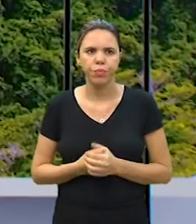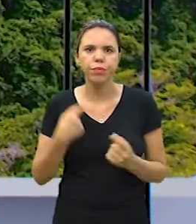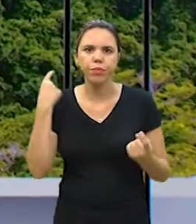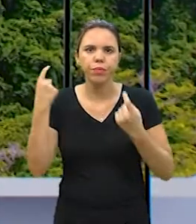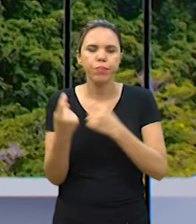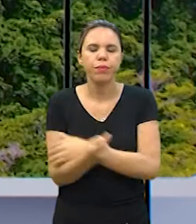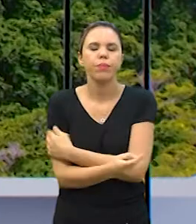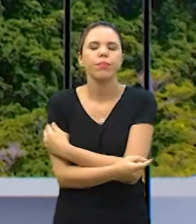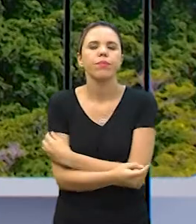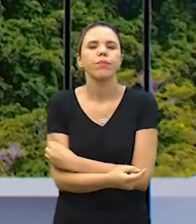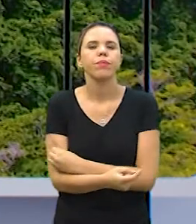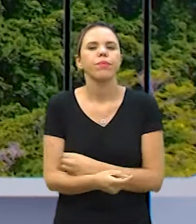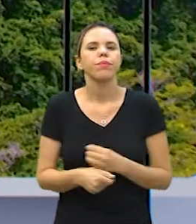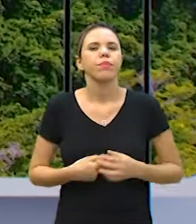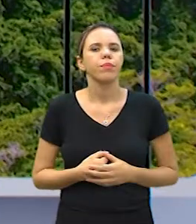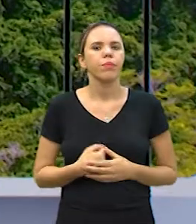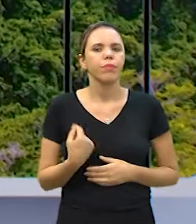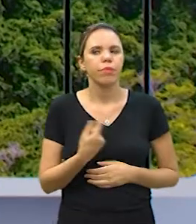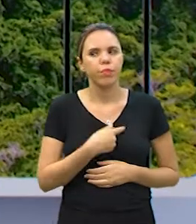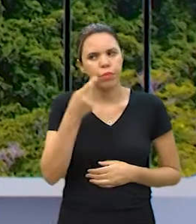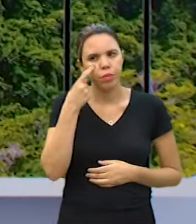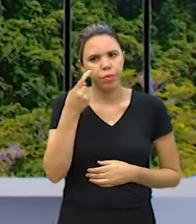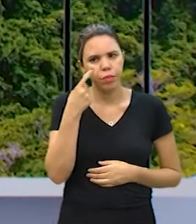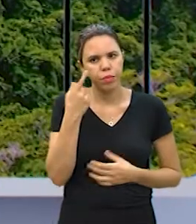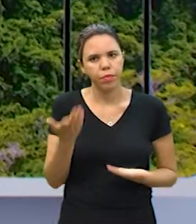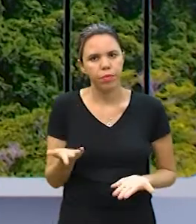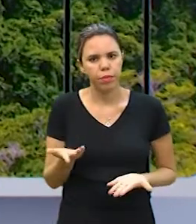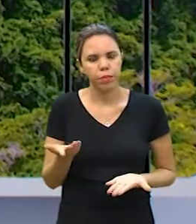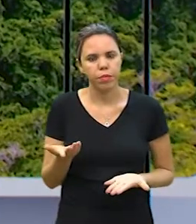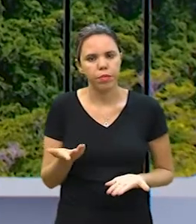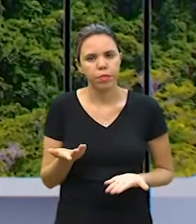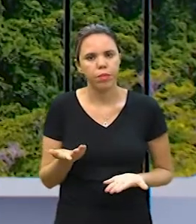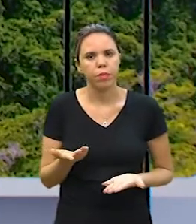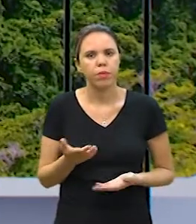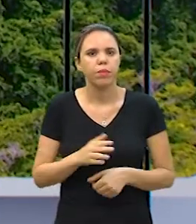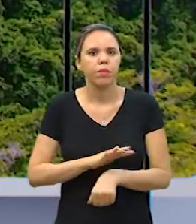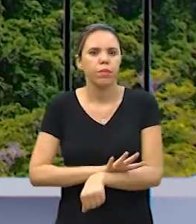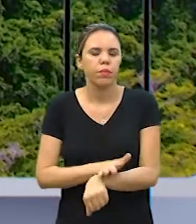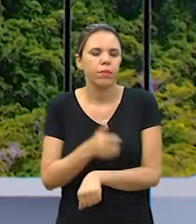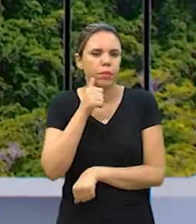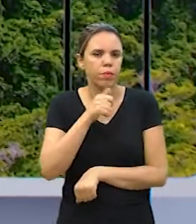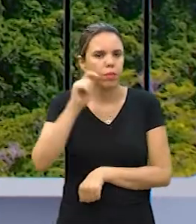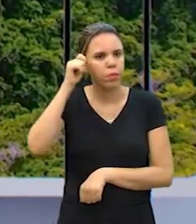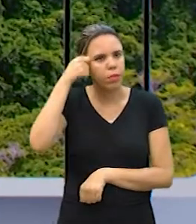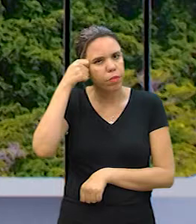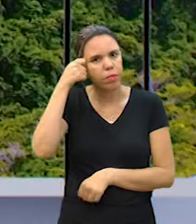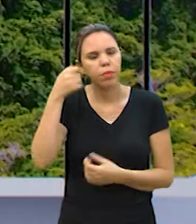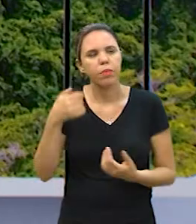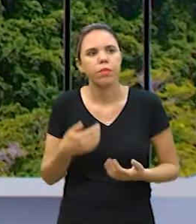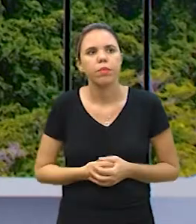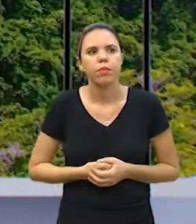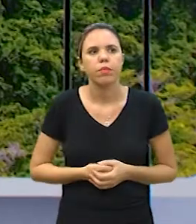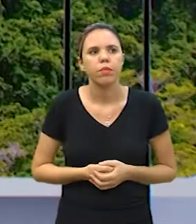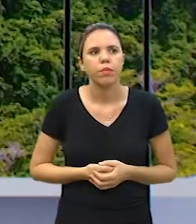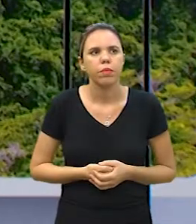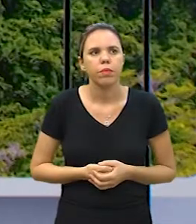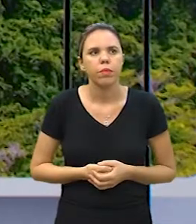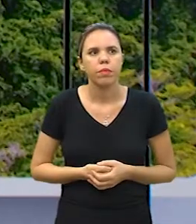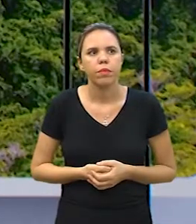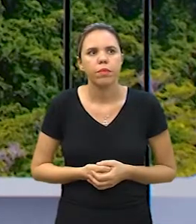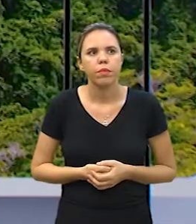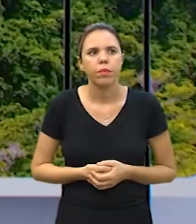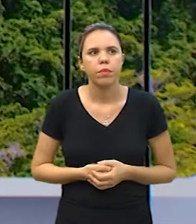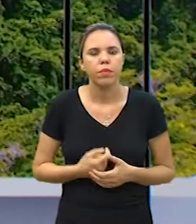são preocupantes, né? E quando a gente vê por questão racial, as mulheres negras né, elas tendem